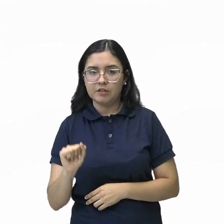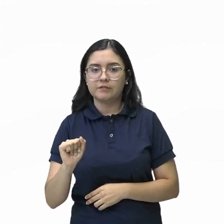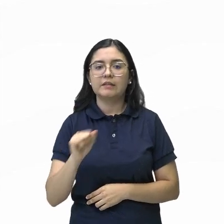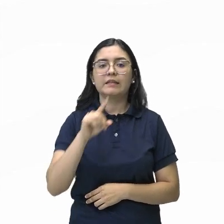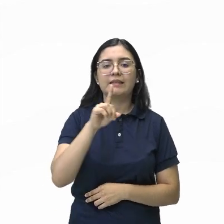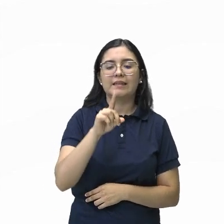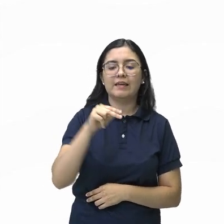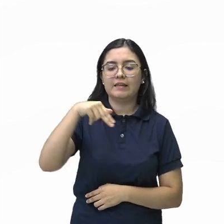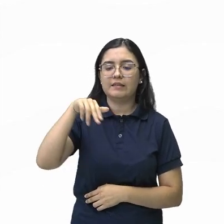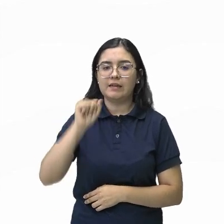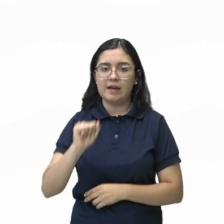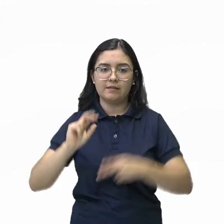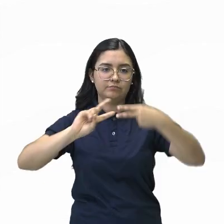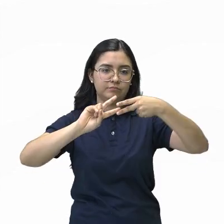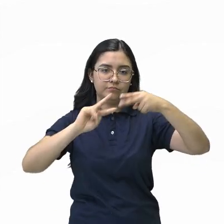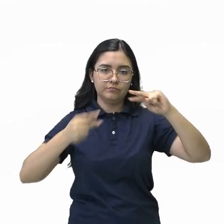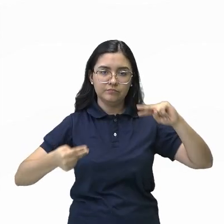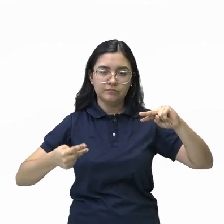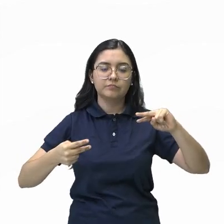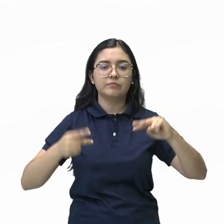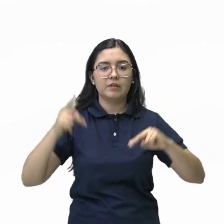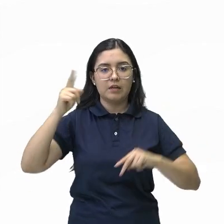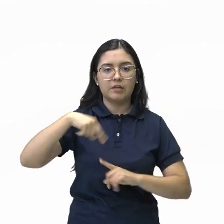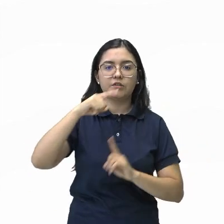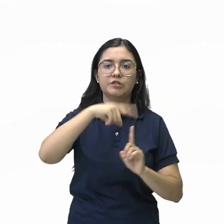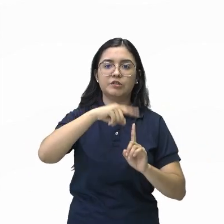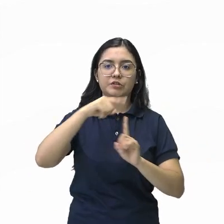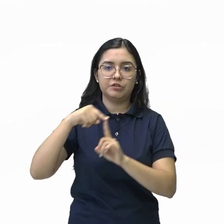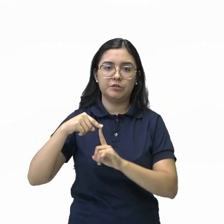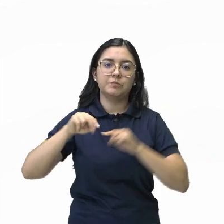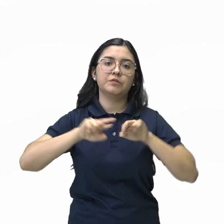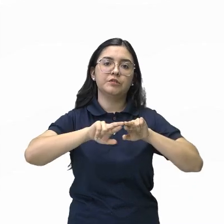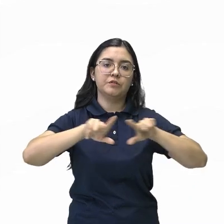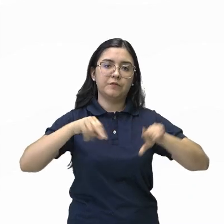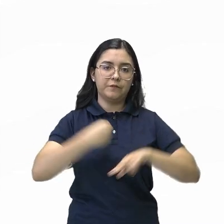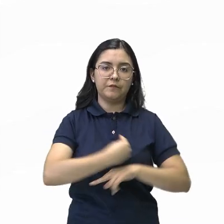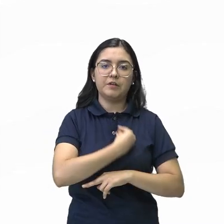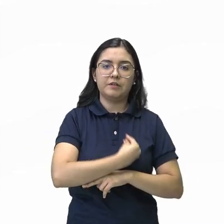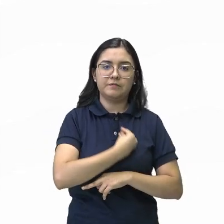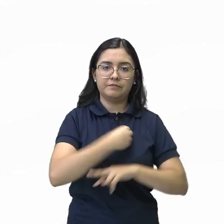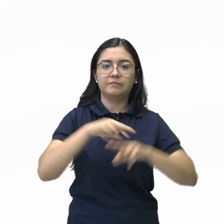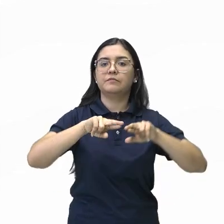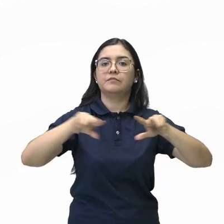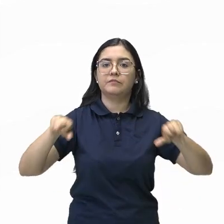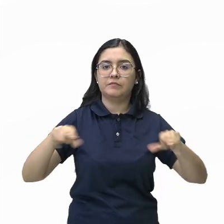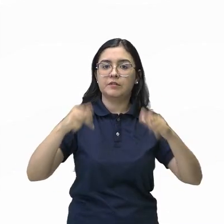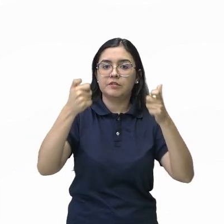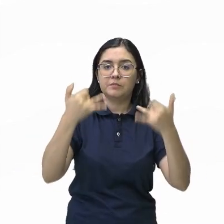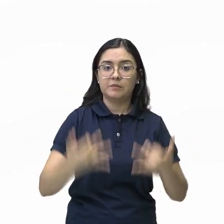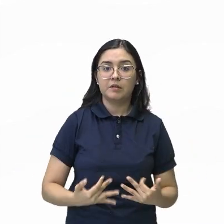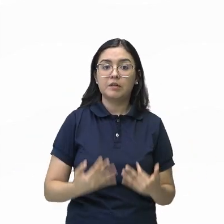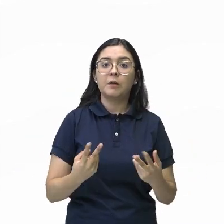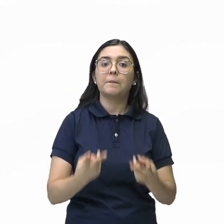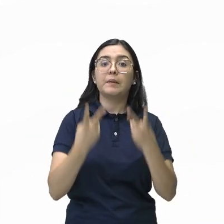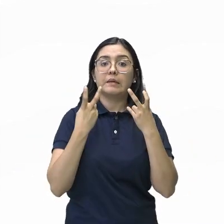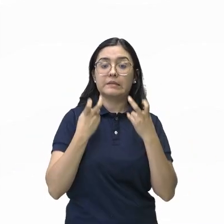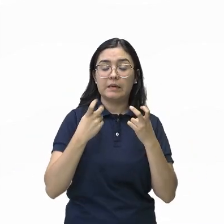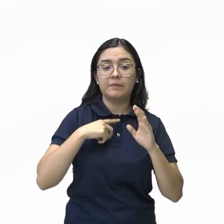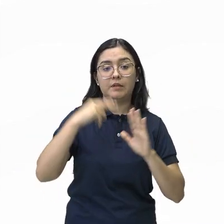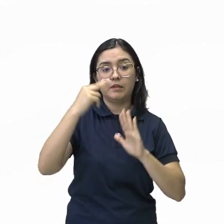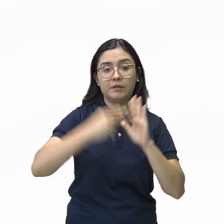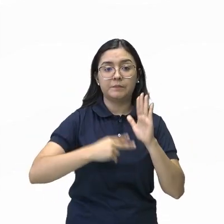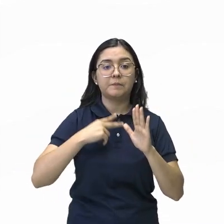DNA, e é sobre isso que esse tipo de diversidade está falando. Então, observe aí, olha na nossa leitura,